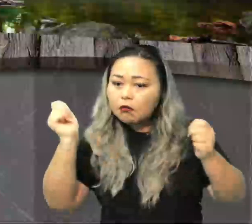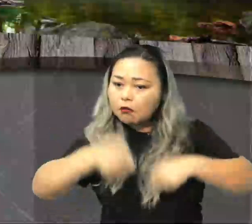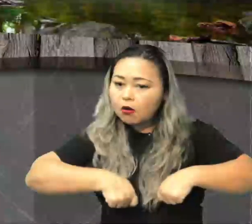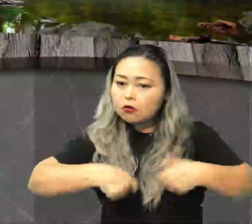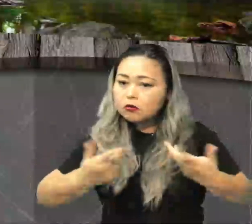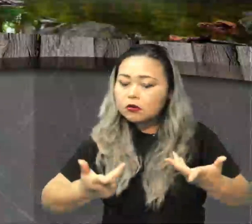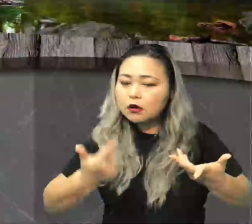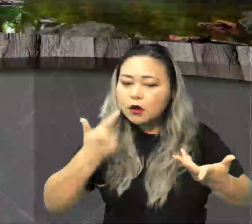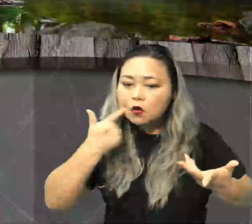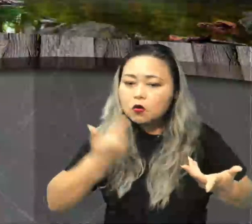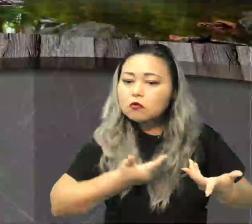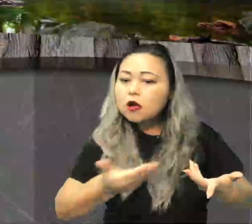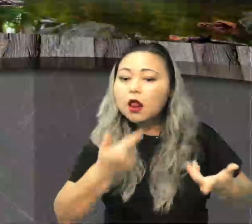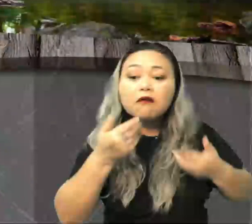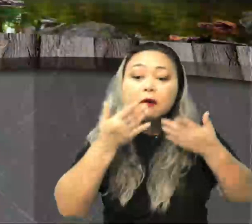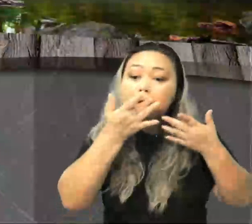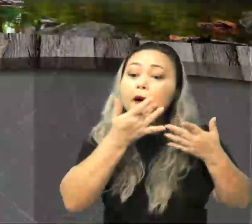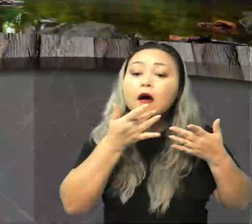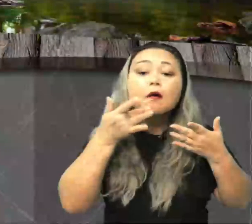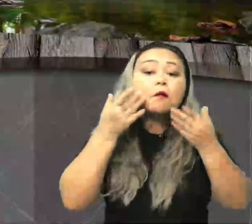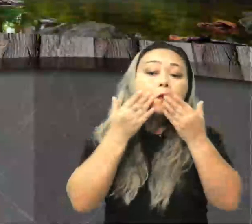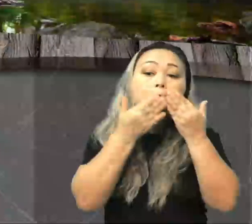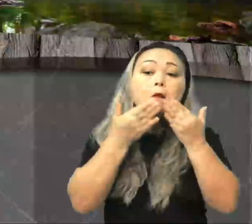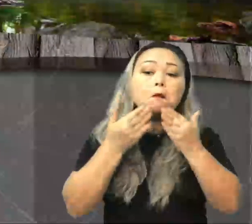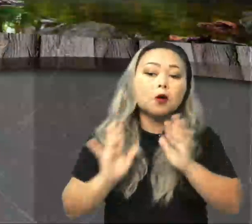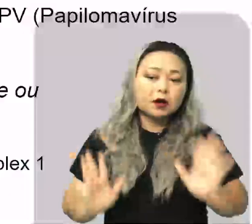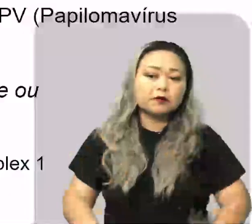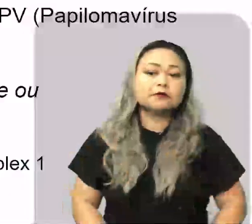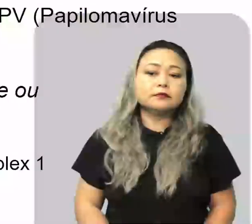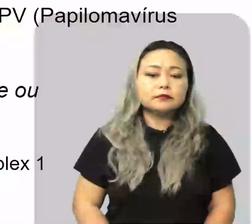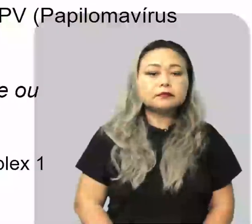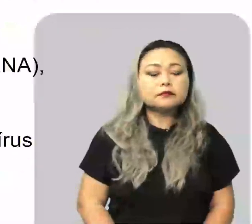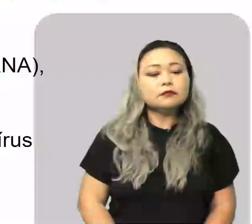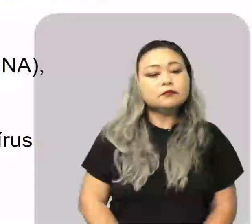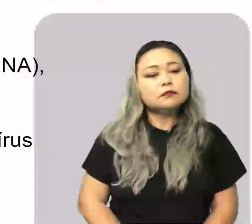vai estar colocando e levando à boca. Tá bom? Vamos continuar?